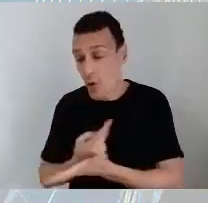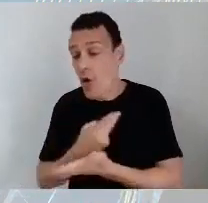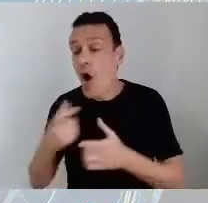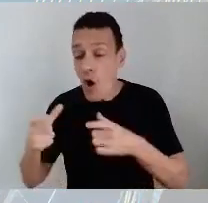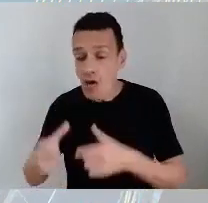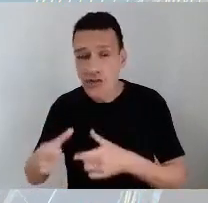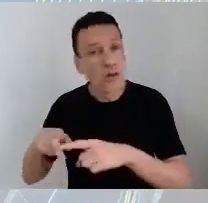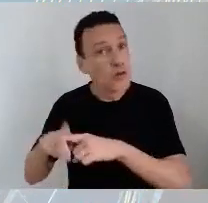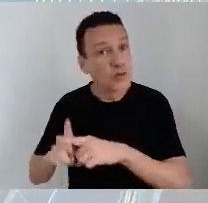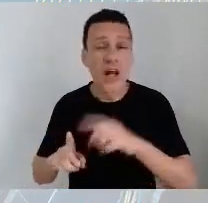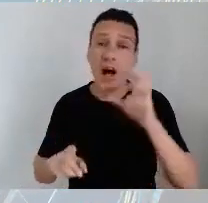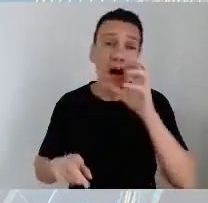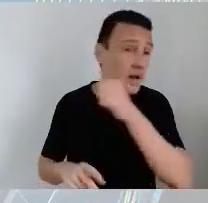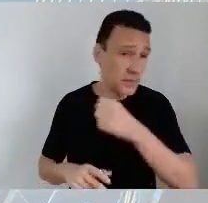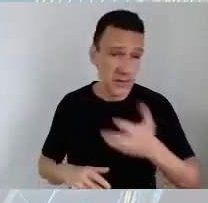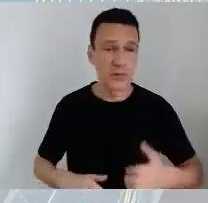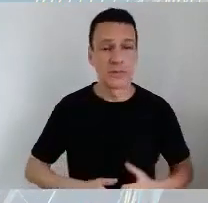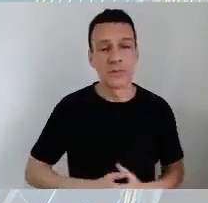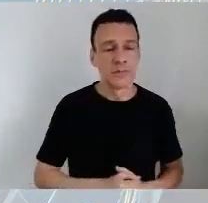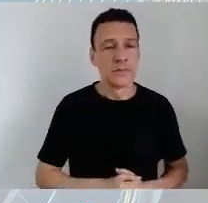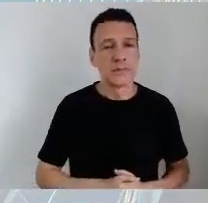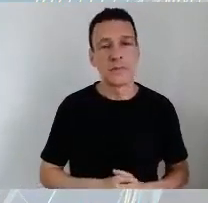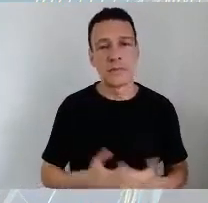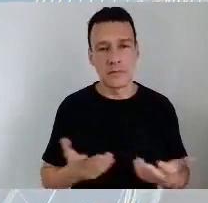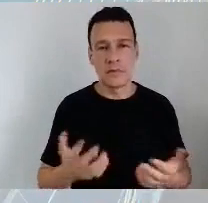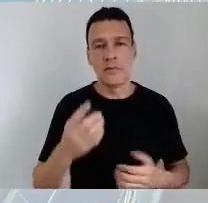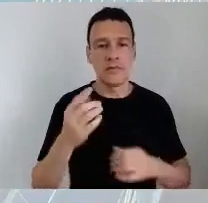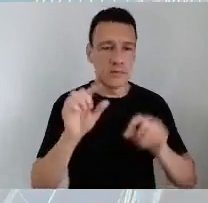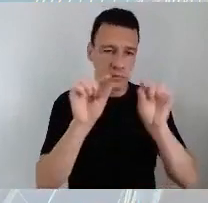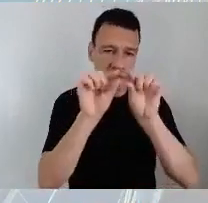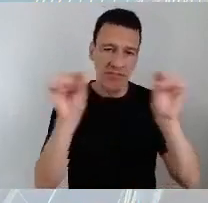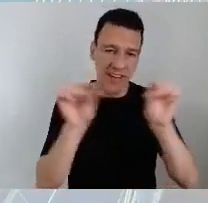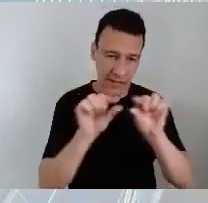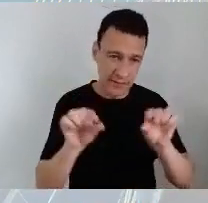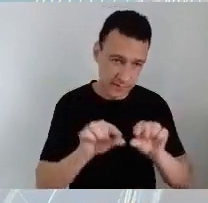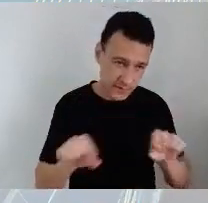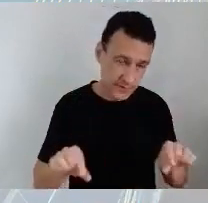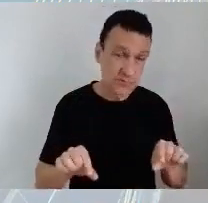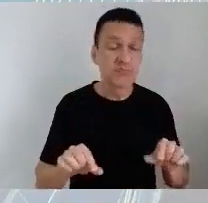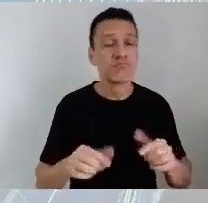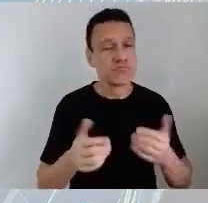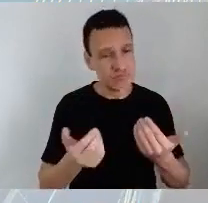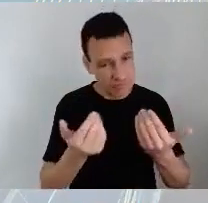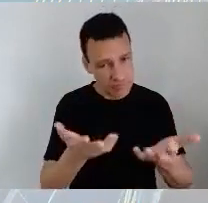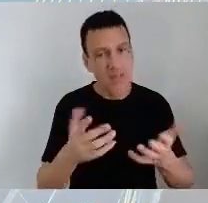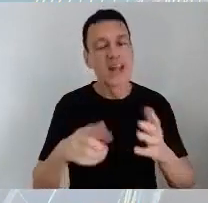eu finalizo com essa frase e abro para perguntas.